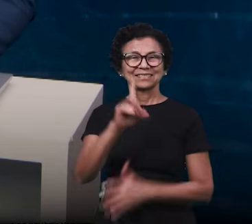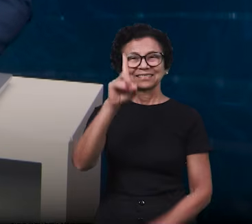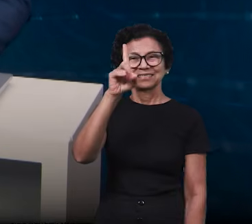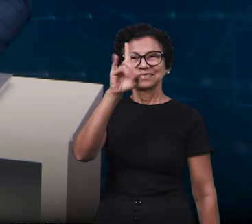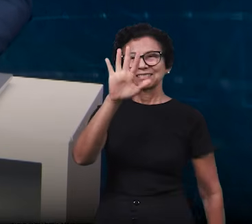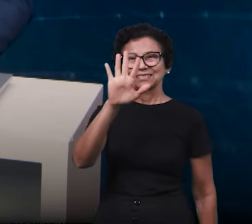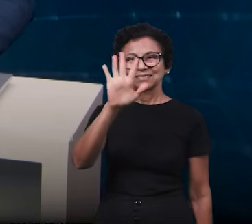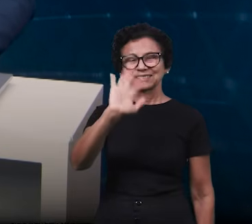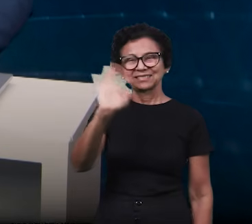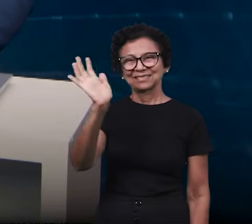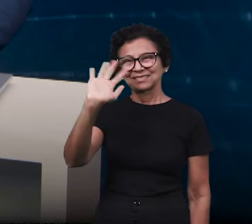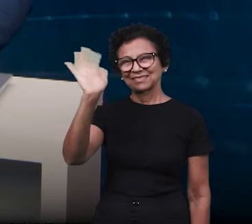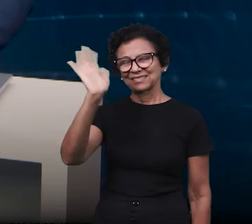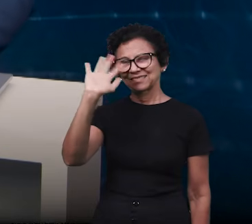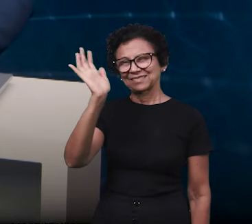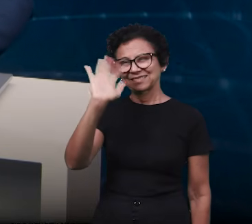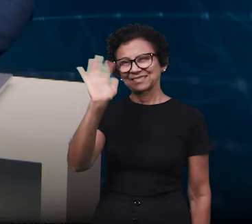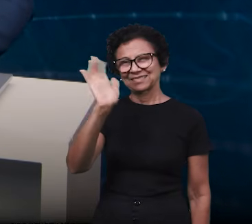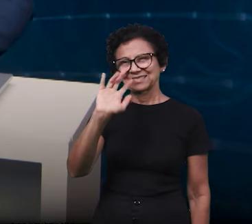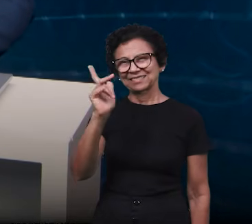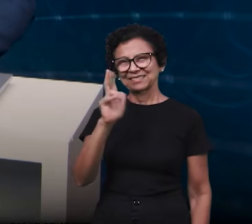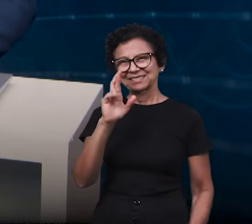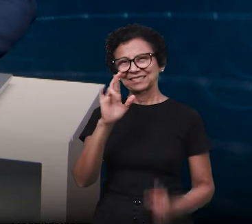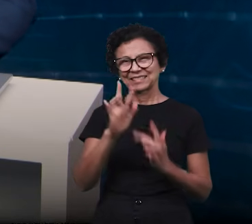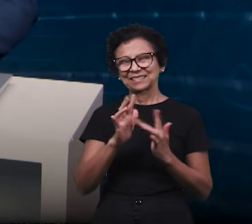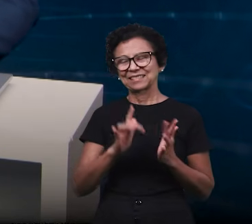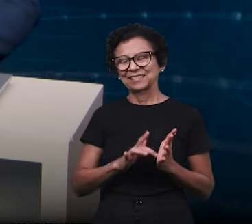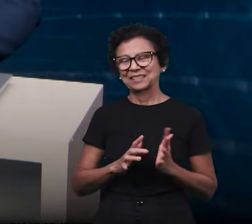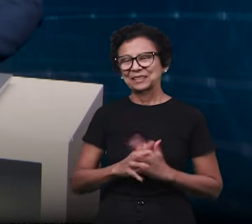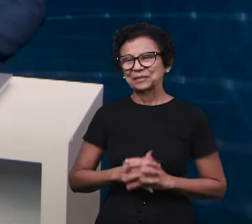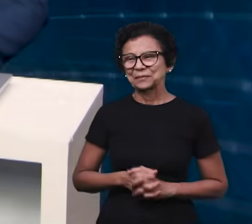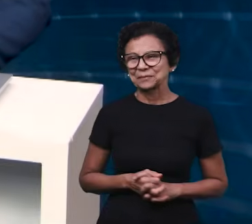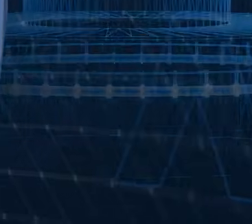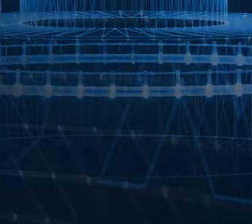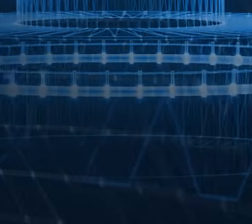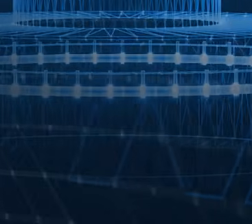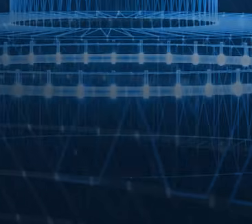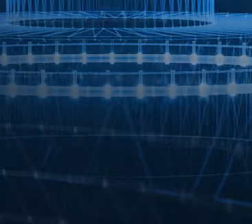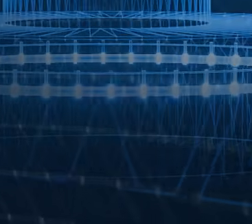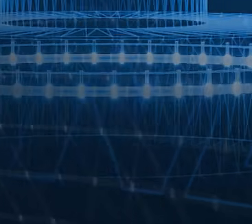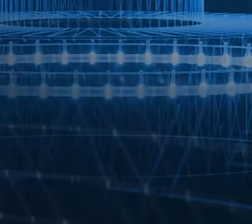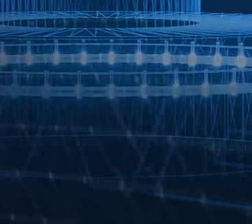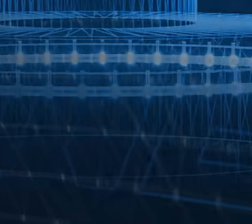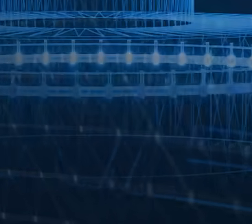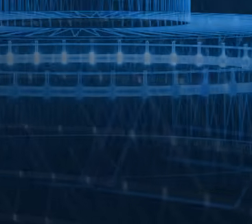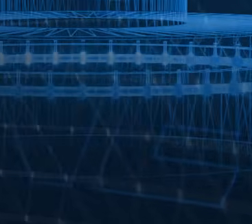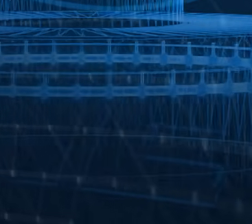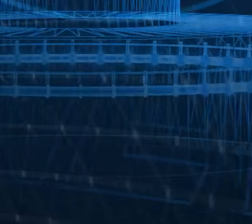Manaim News. Deus abençoe, até a próxima, a paz do Senhor.